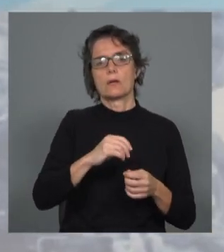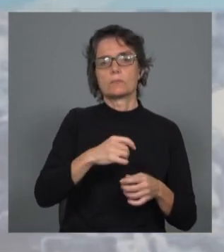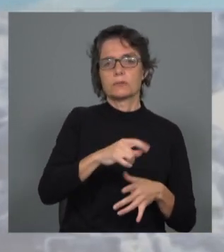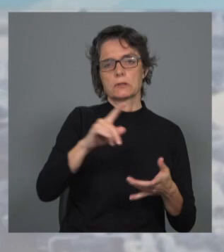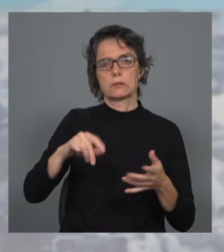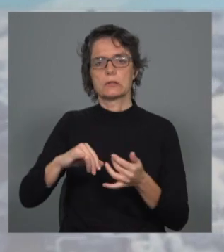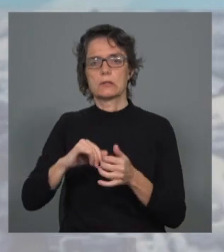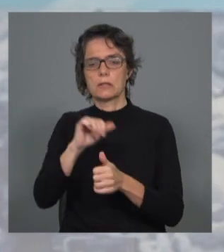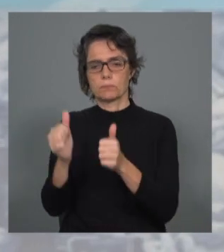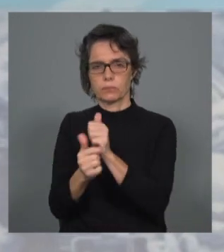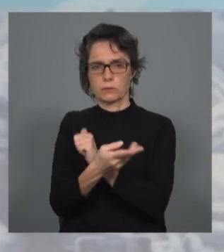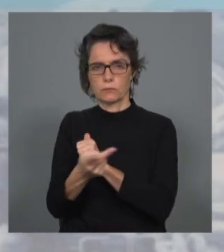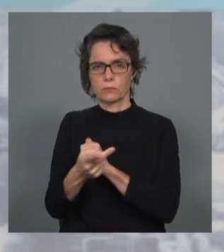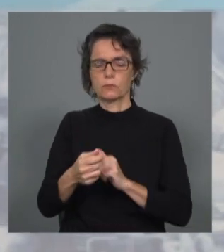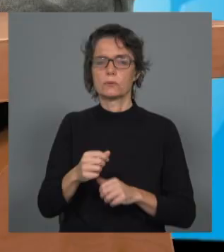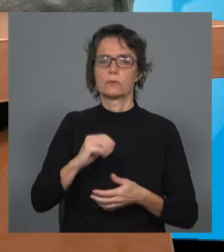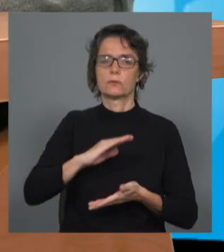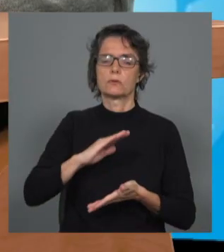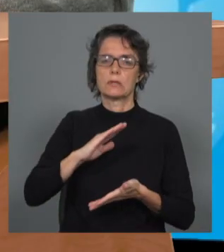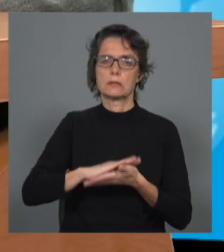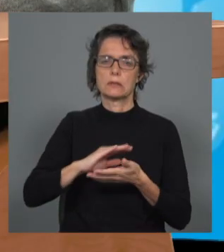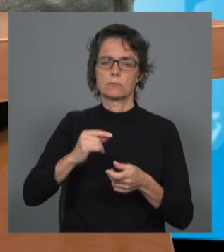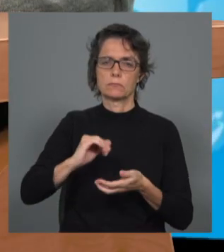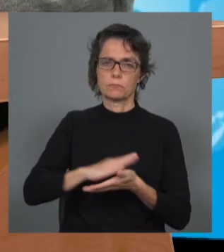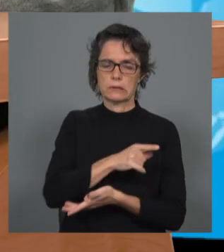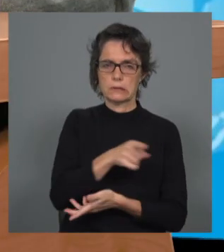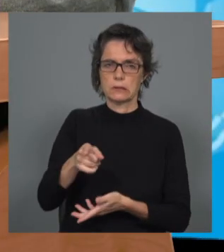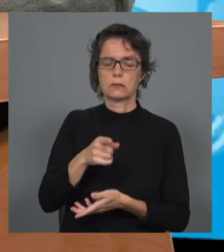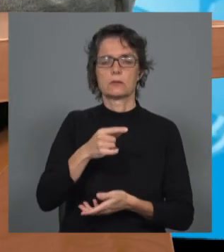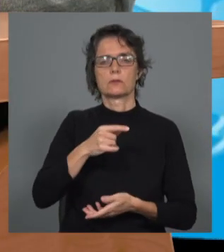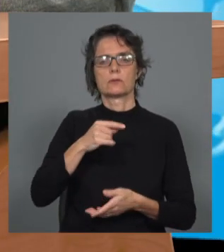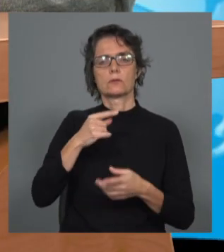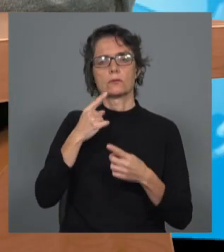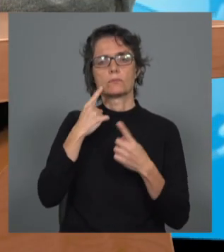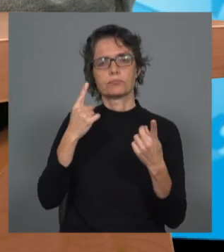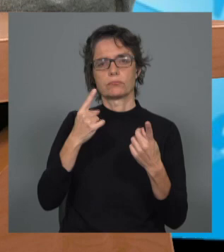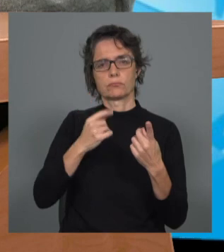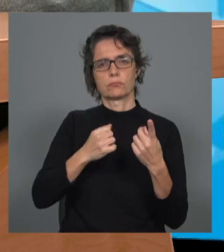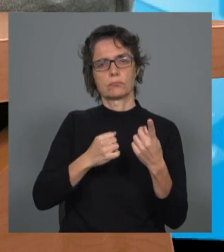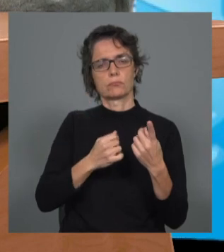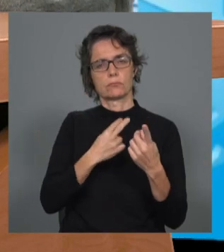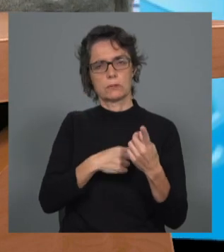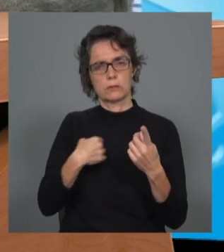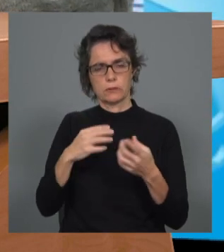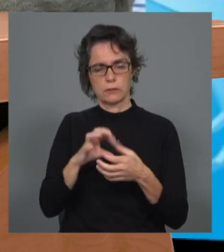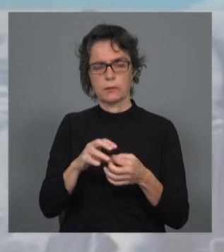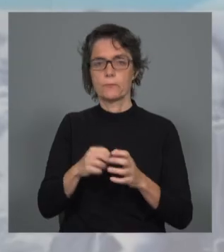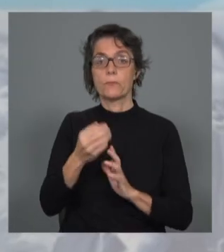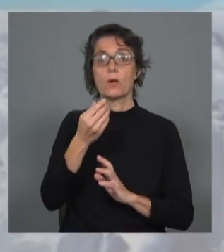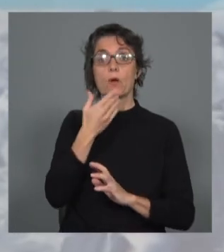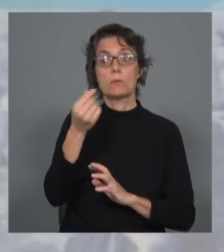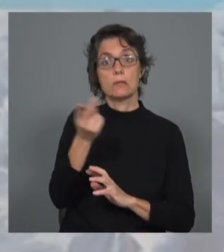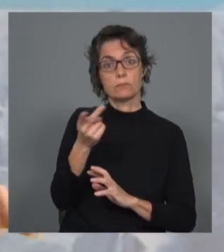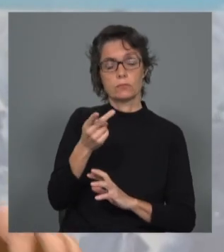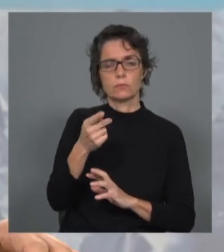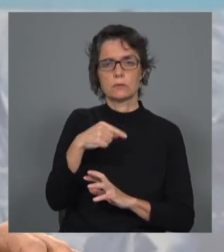tarde. Obrigado por estarem aqui no programa Eclésia, onde também queremos defender o setor da